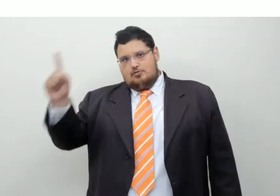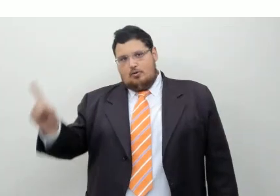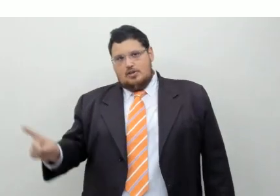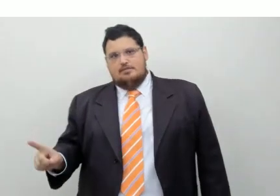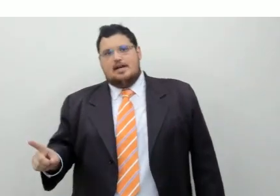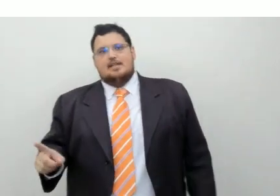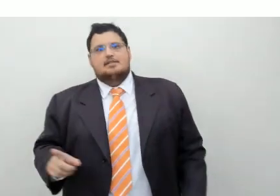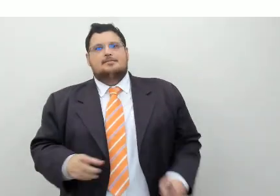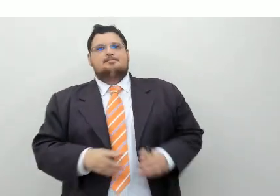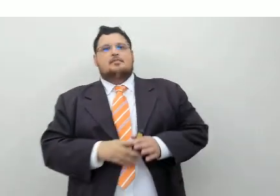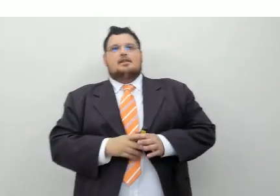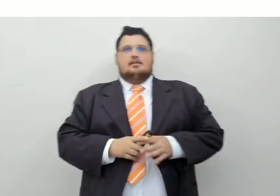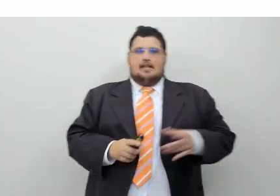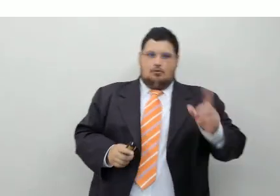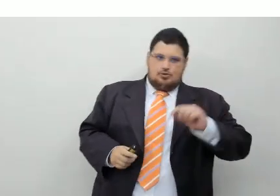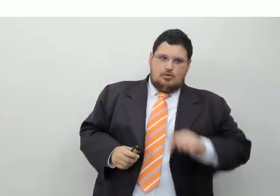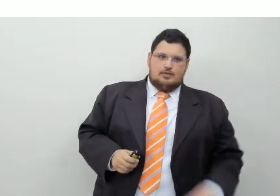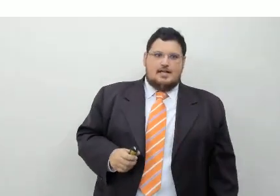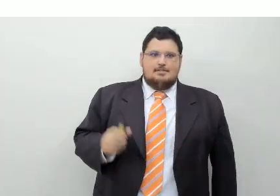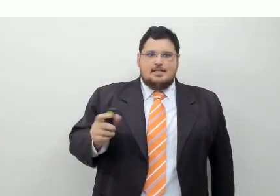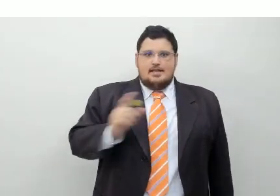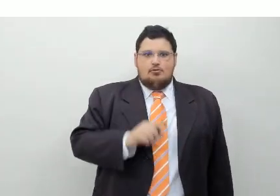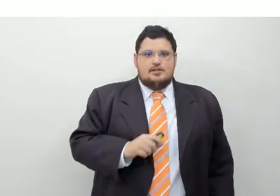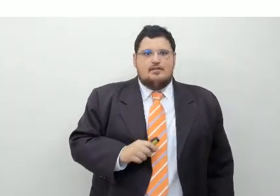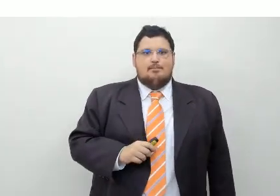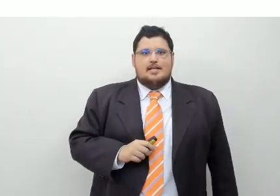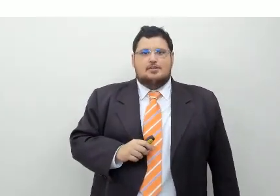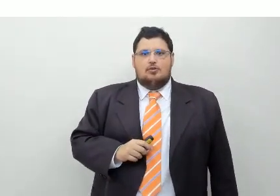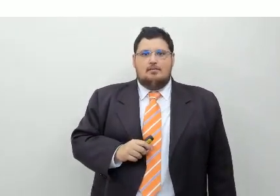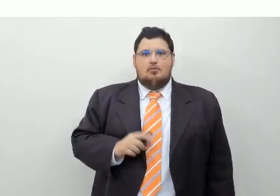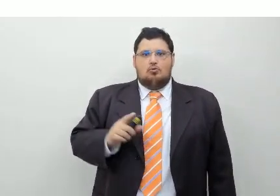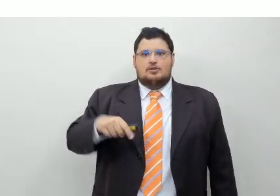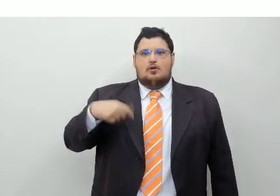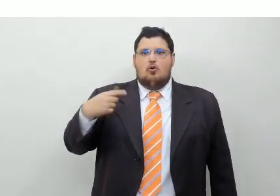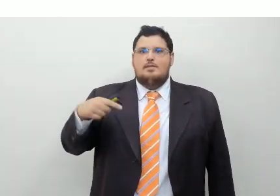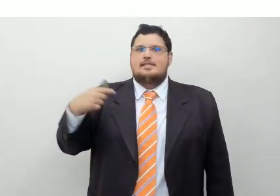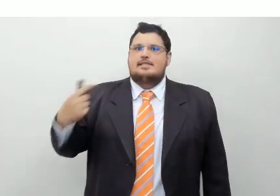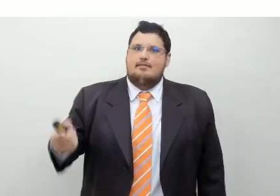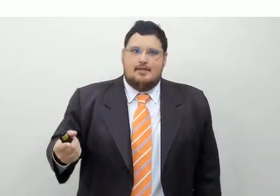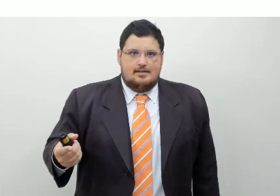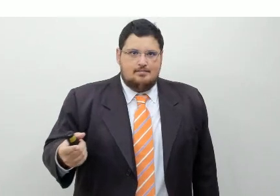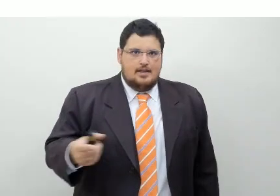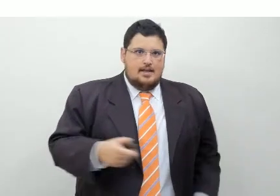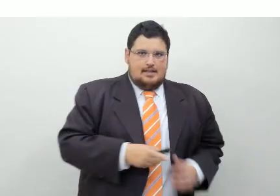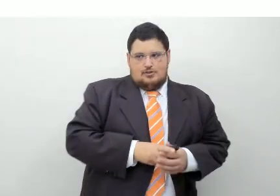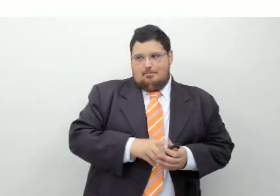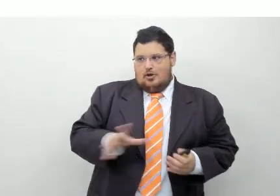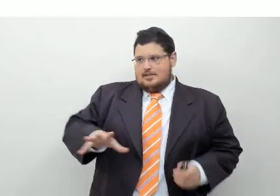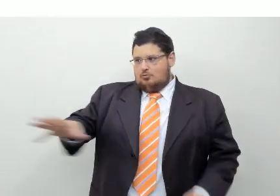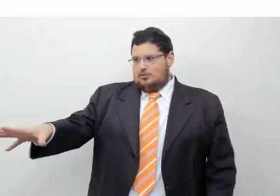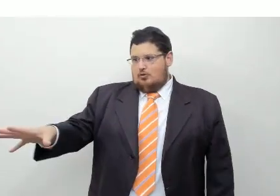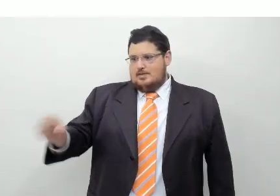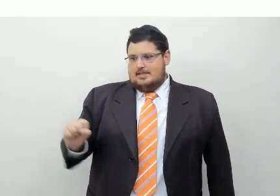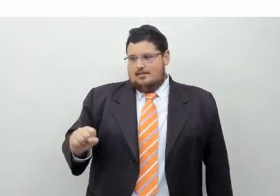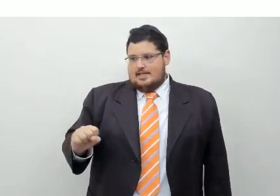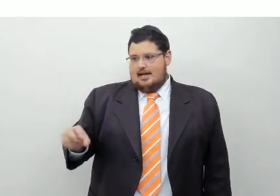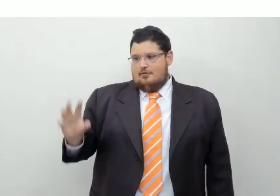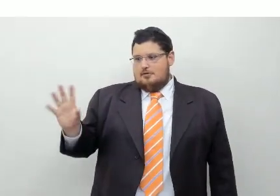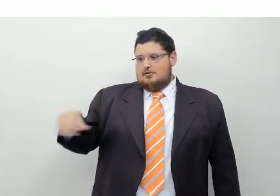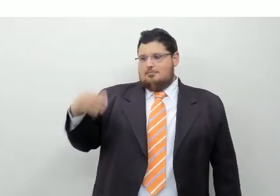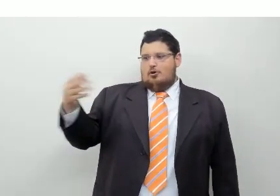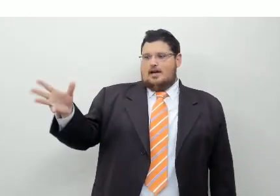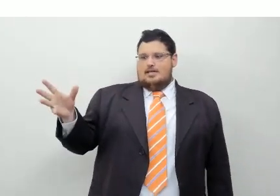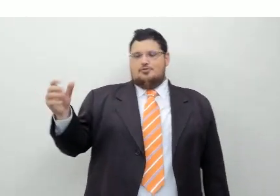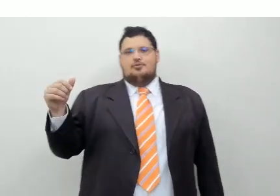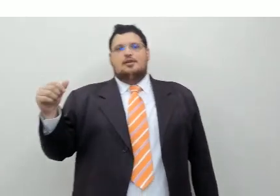não de uma coletividade. Daí continuando, admite-se inclusive a prática do crime por conduta omissiva. Então você pode ter conduta omissiva, sei lá,